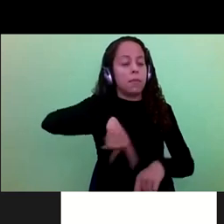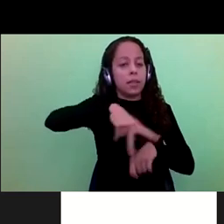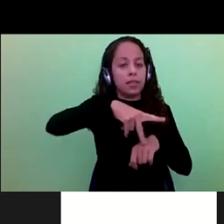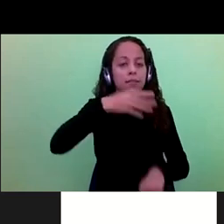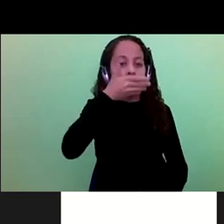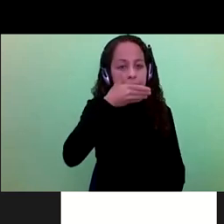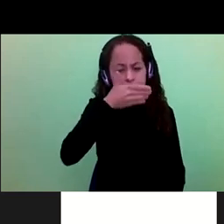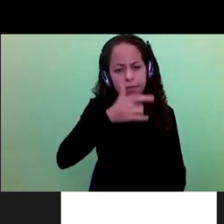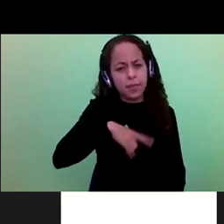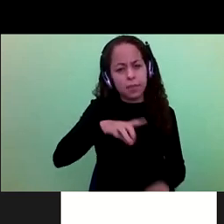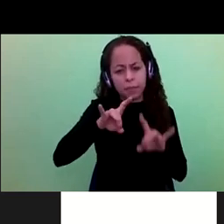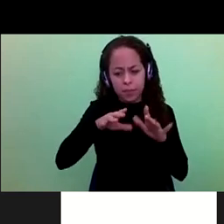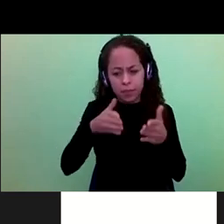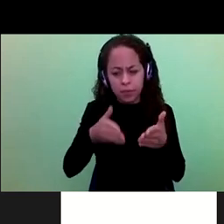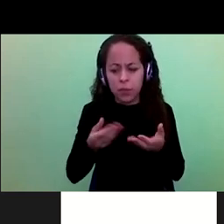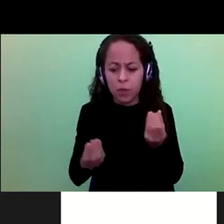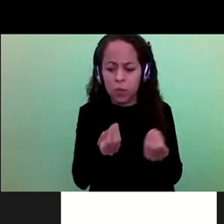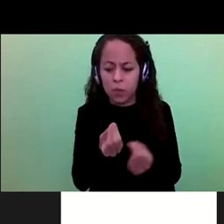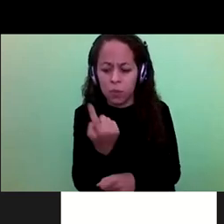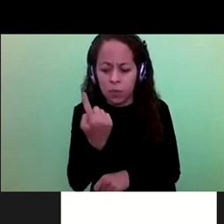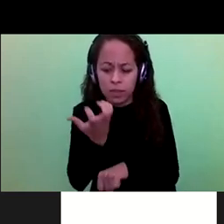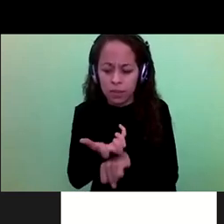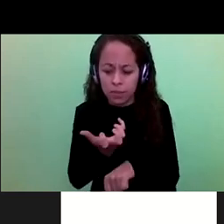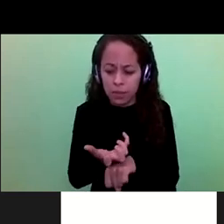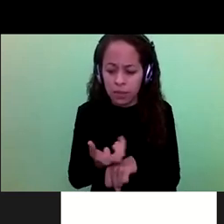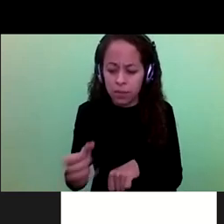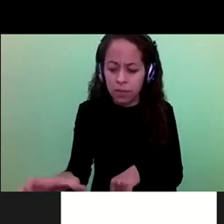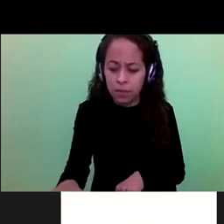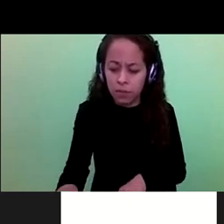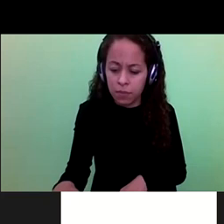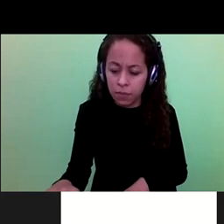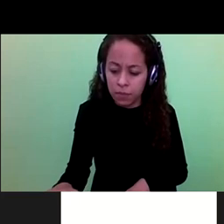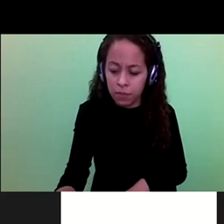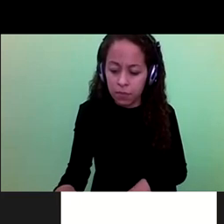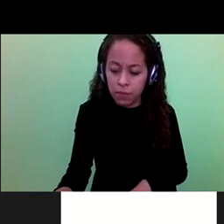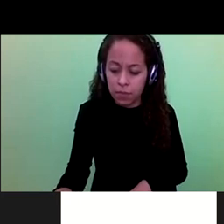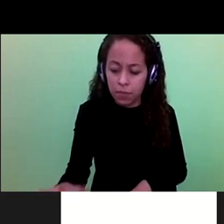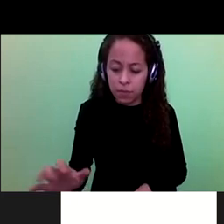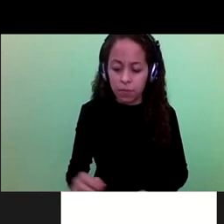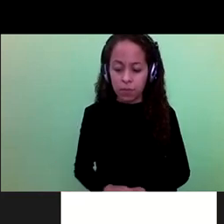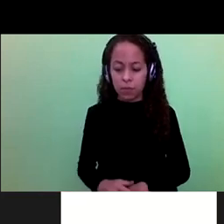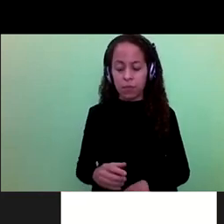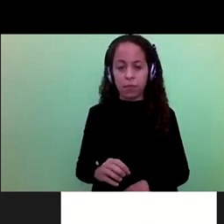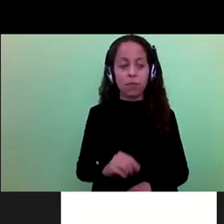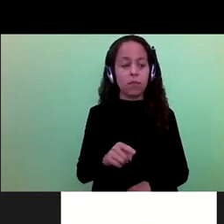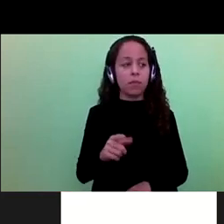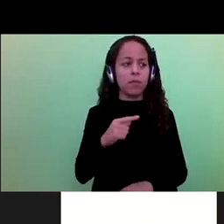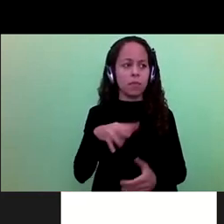muito específico, né, a oferta de uma disciplina, mas como tem sido rico essa integração.